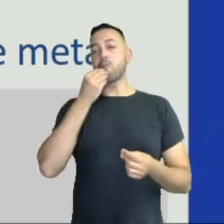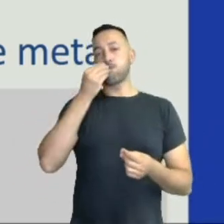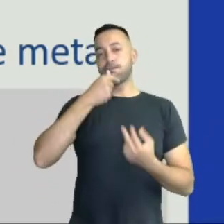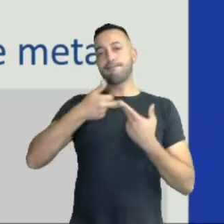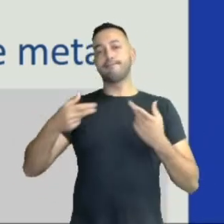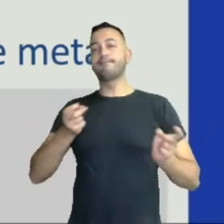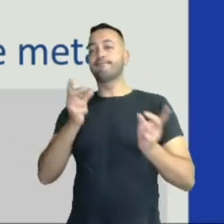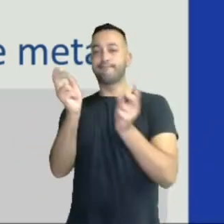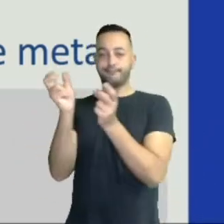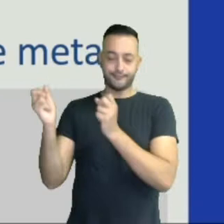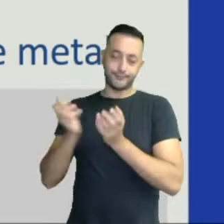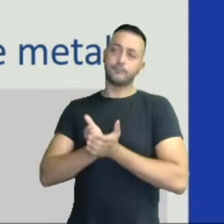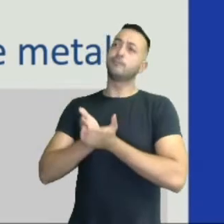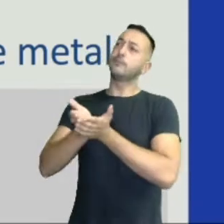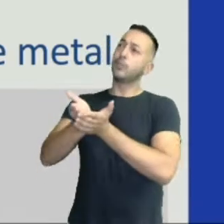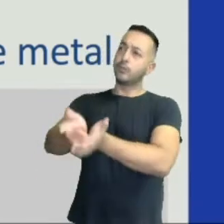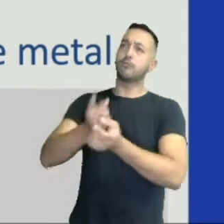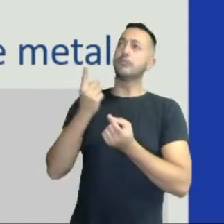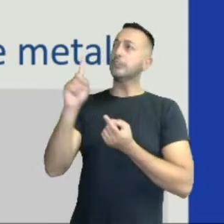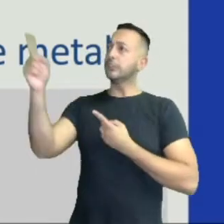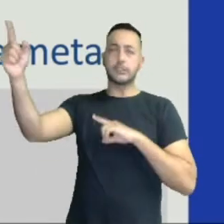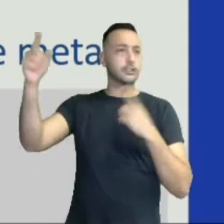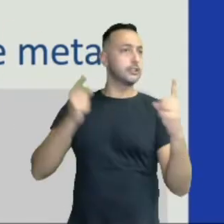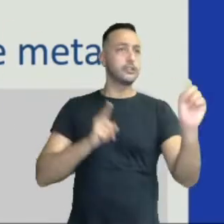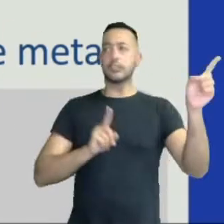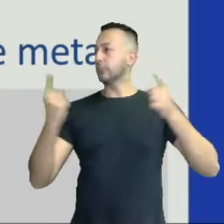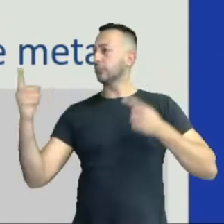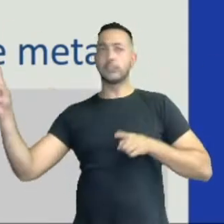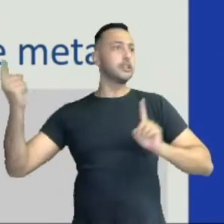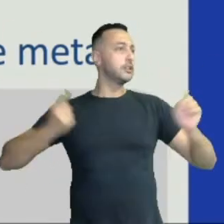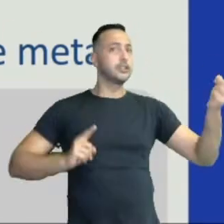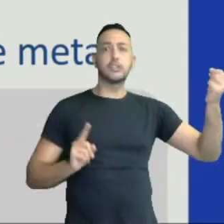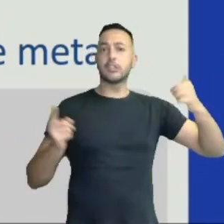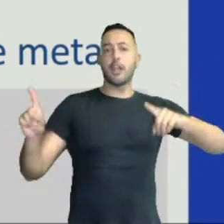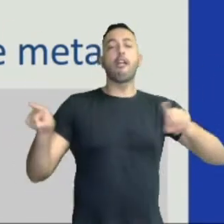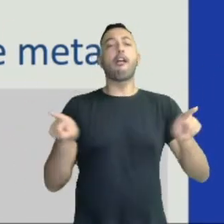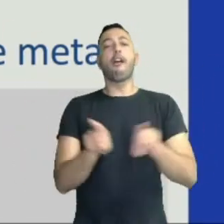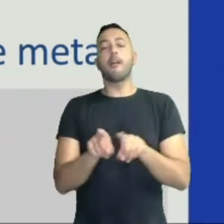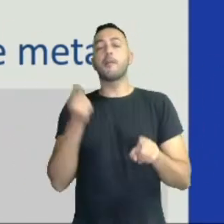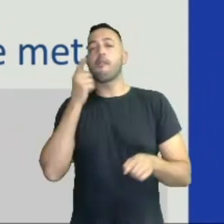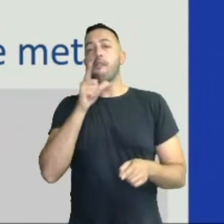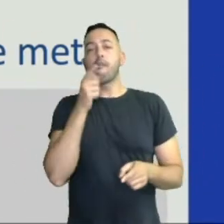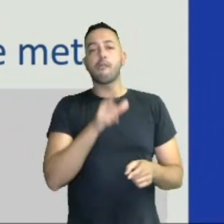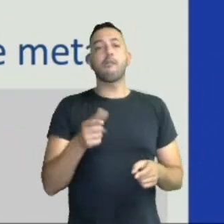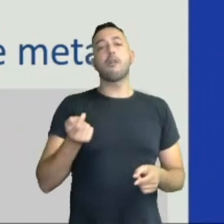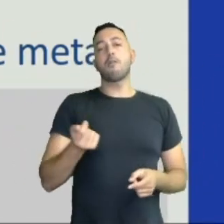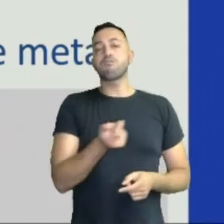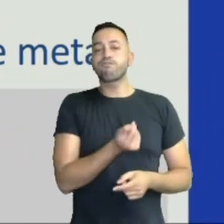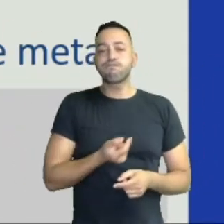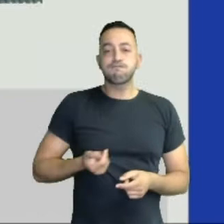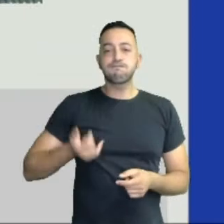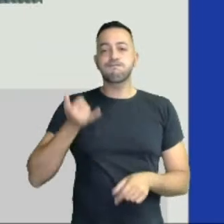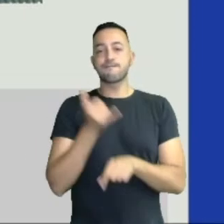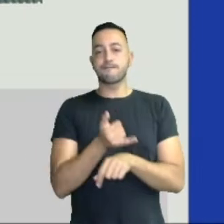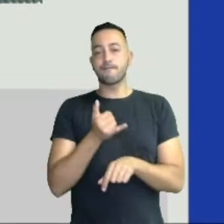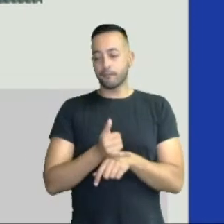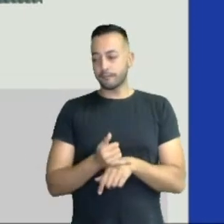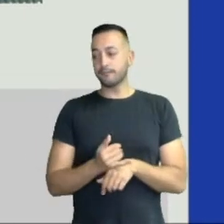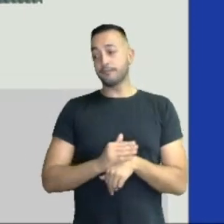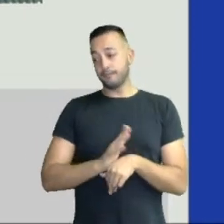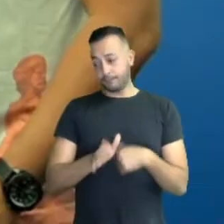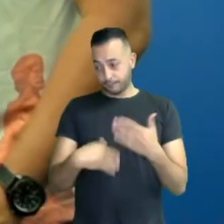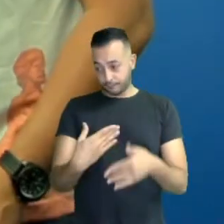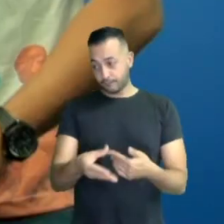gregos alcançaram grande desenvolvimento, chegando até mesmo a cunhar moedas de metal. Aí, se nós formos